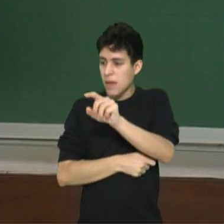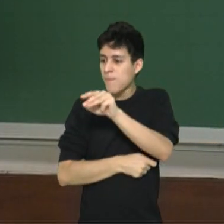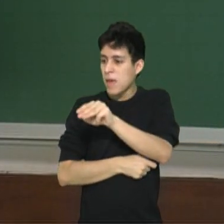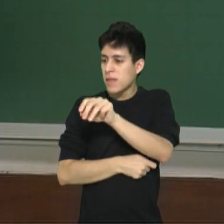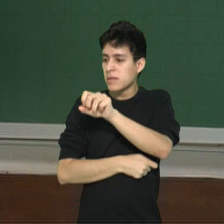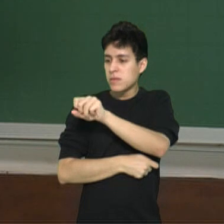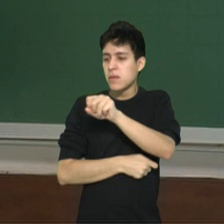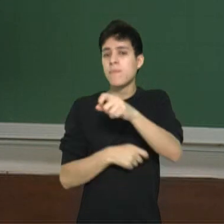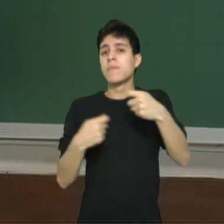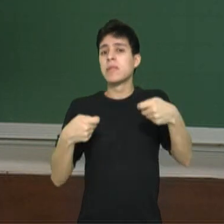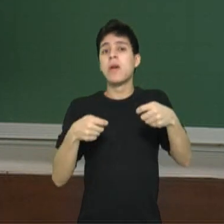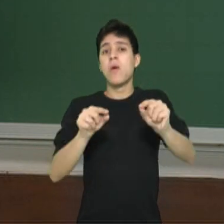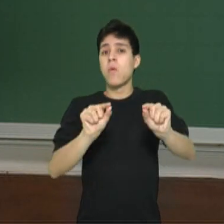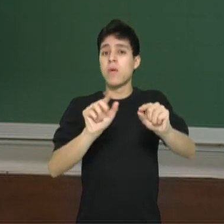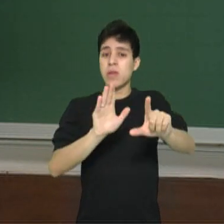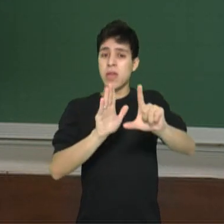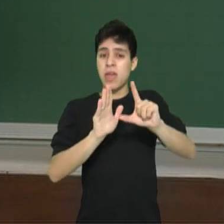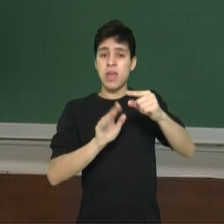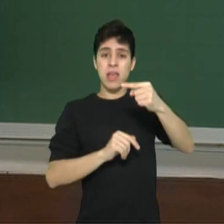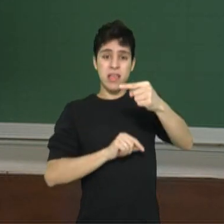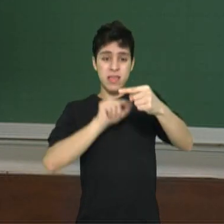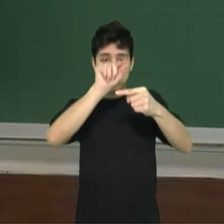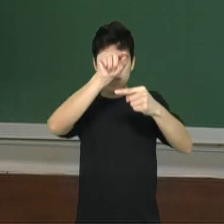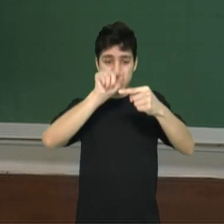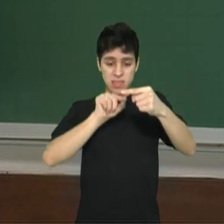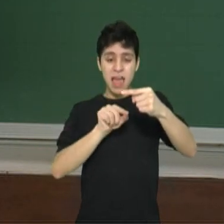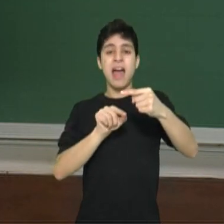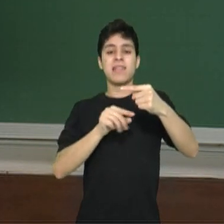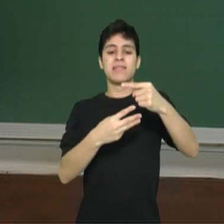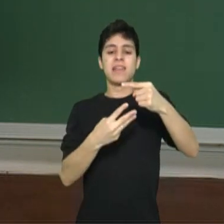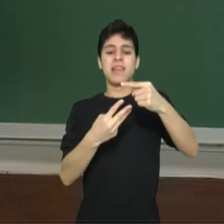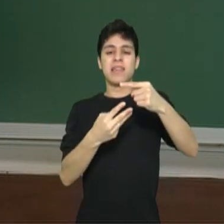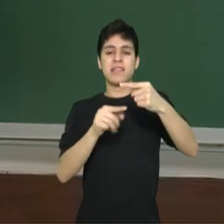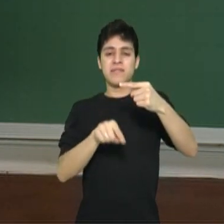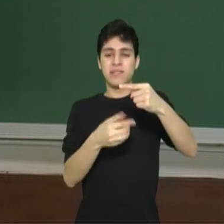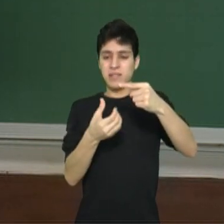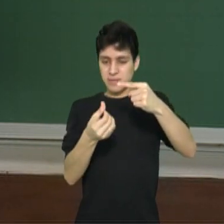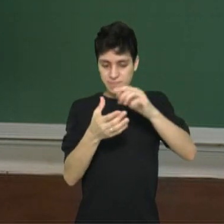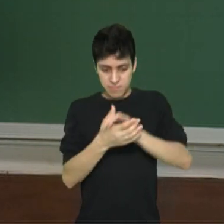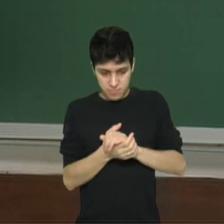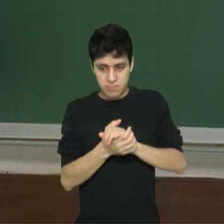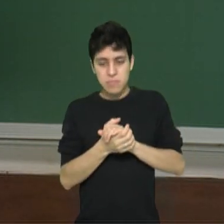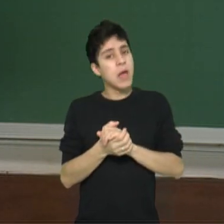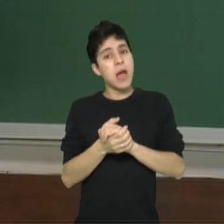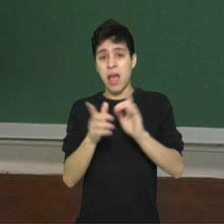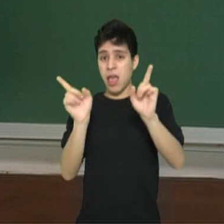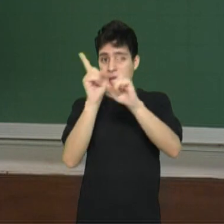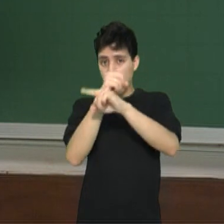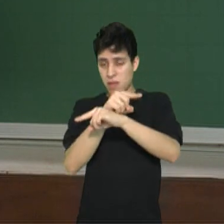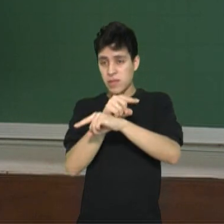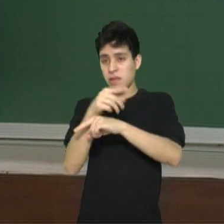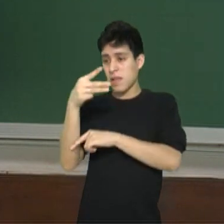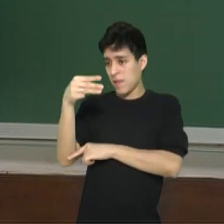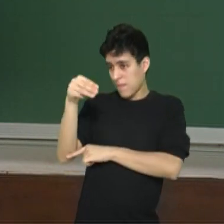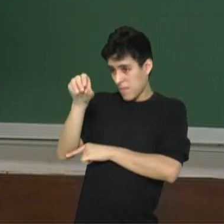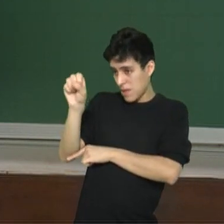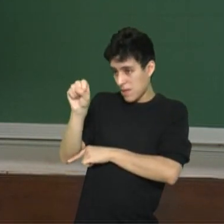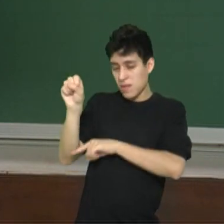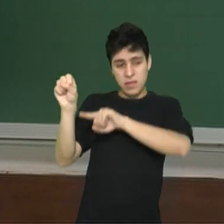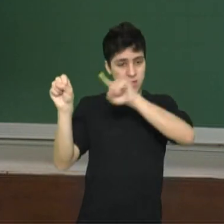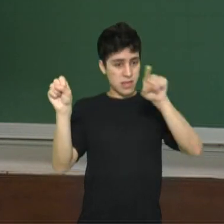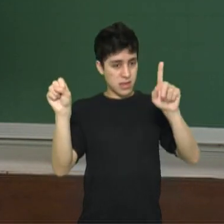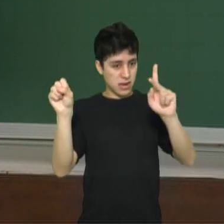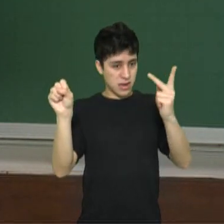a gente divide por 3,6. E para transformar de metros por segundo para quilômetros por